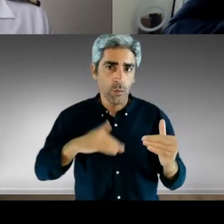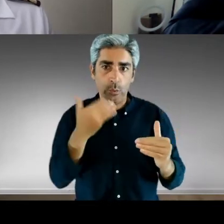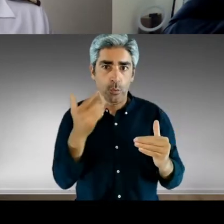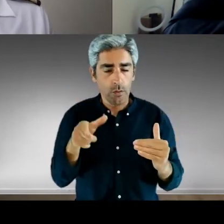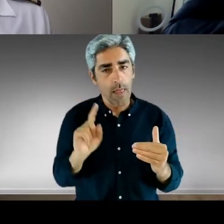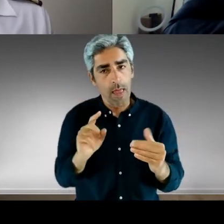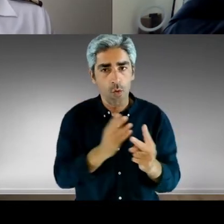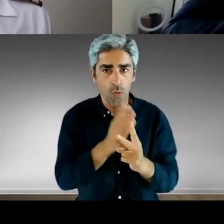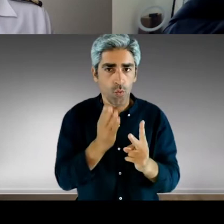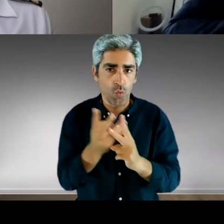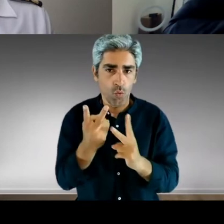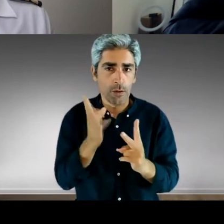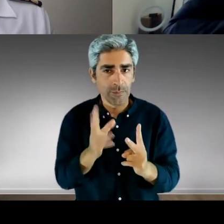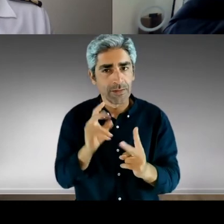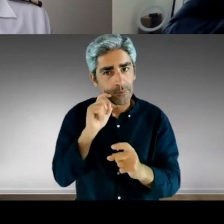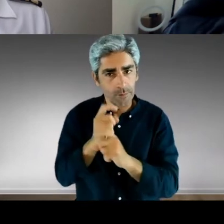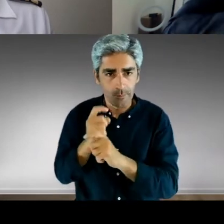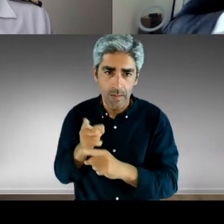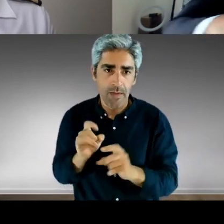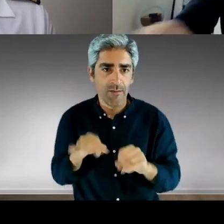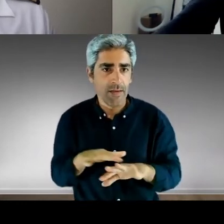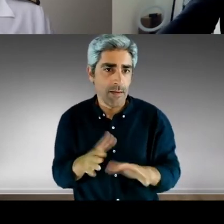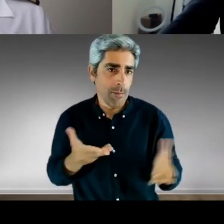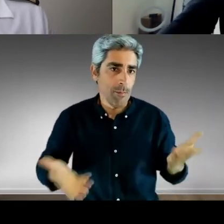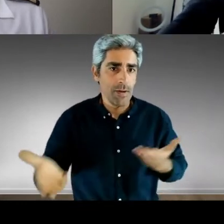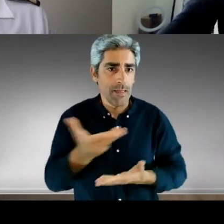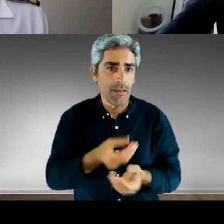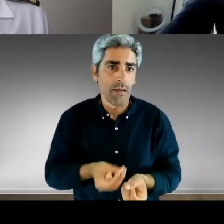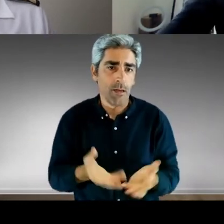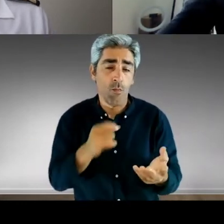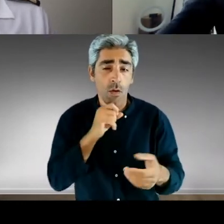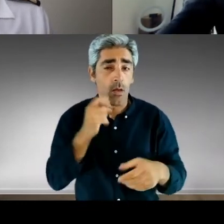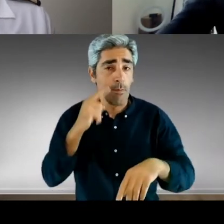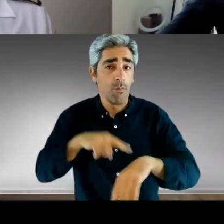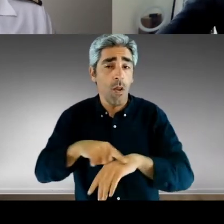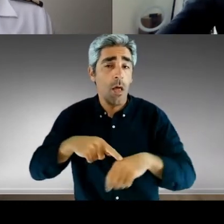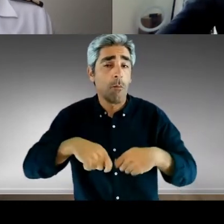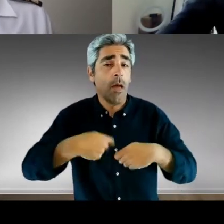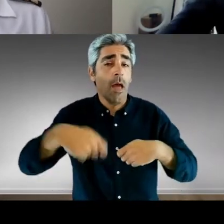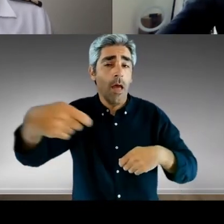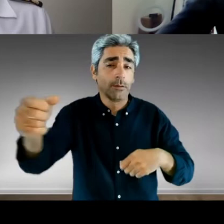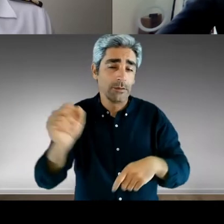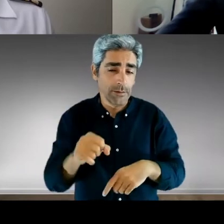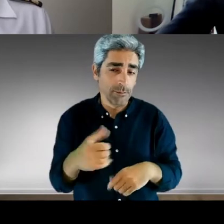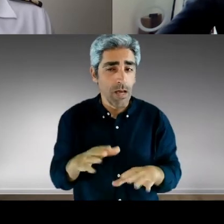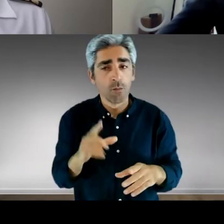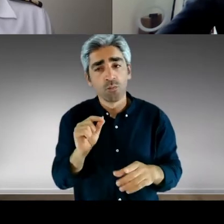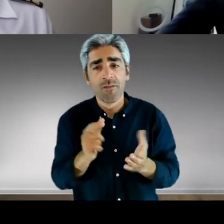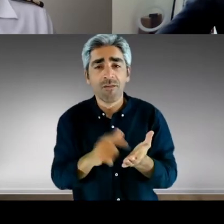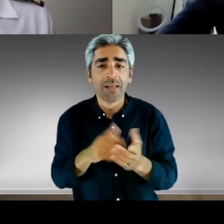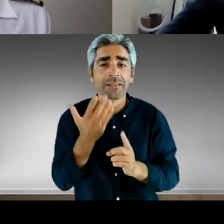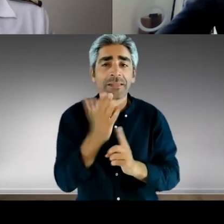variáveis. E termino assim esta partilha, que poderia demorar naturalmente muito tempo, um bocadinho com falta de